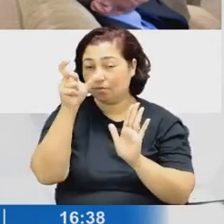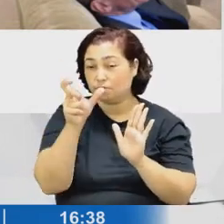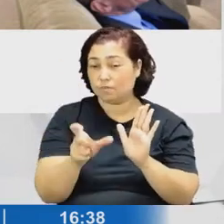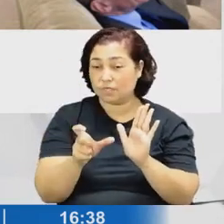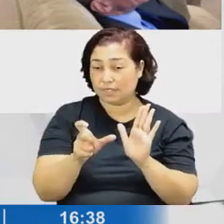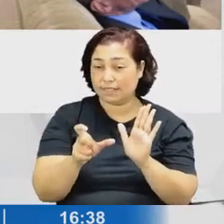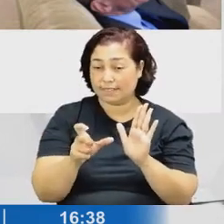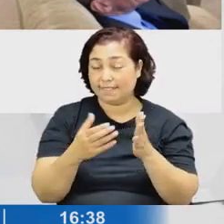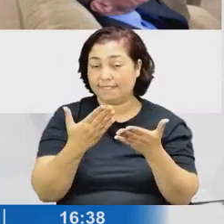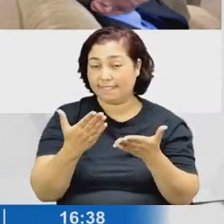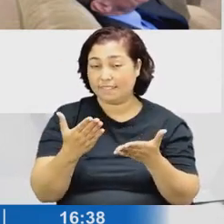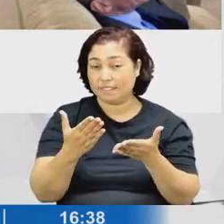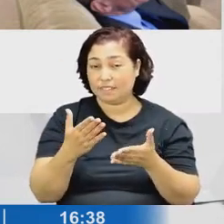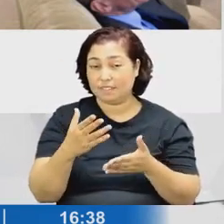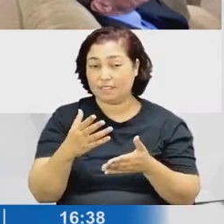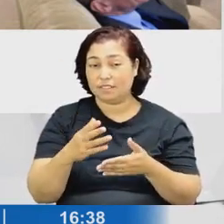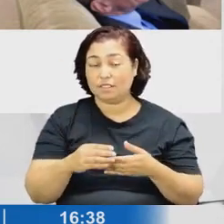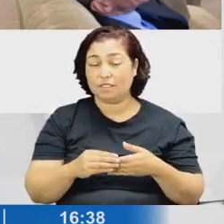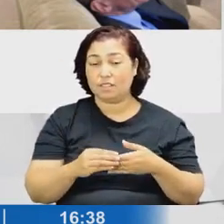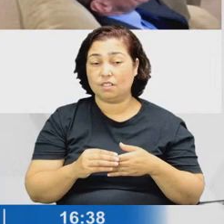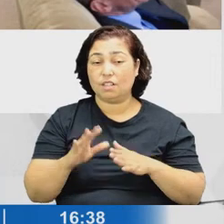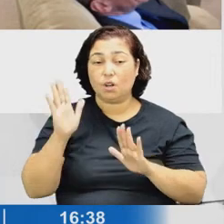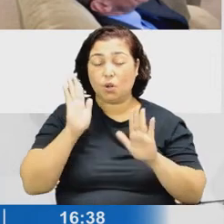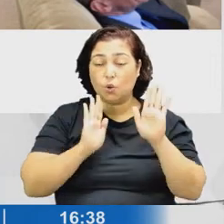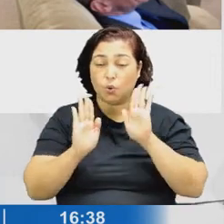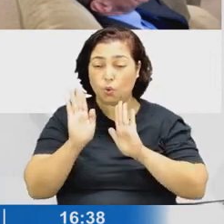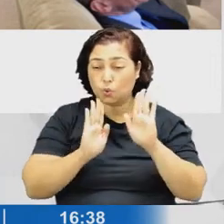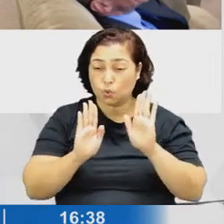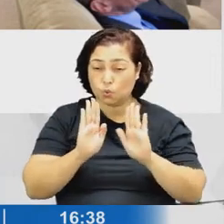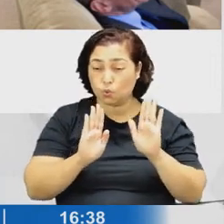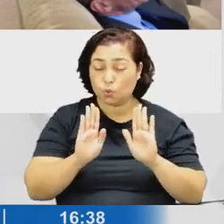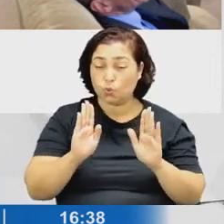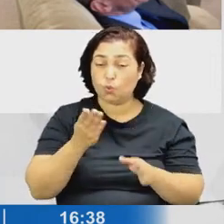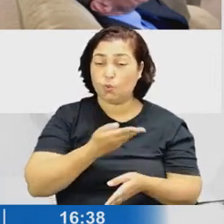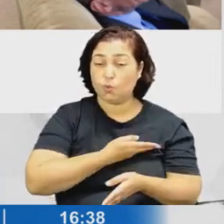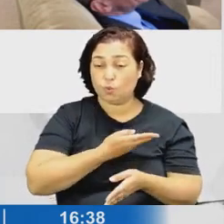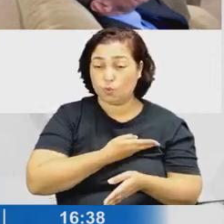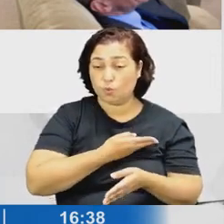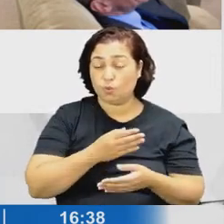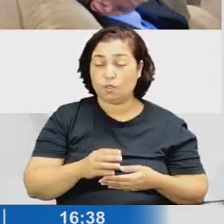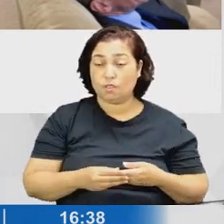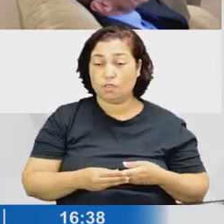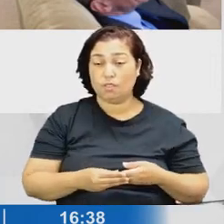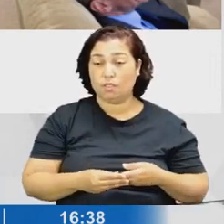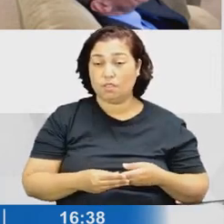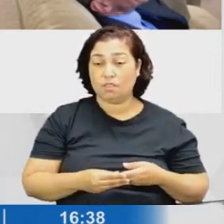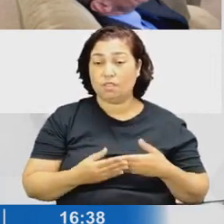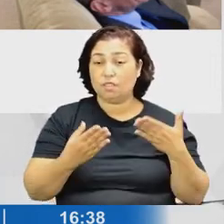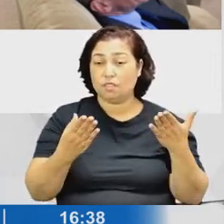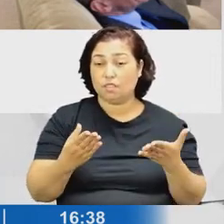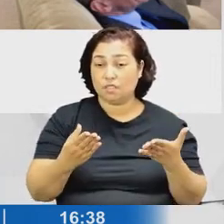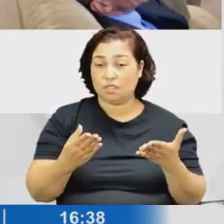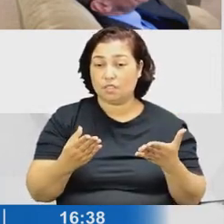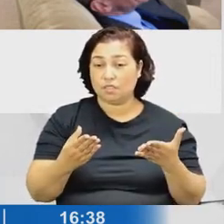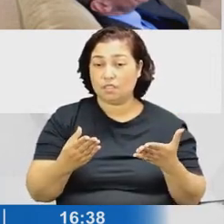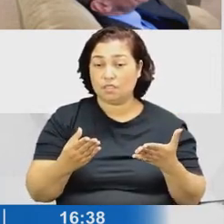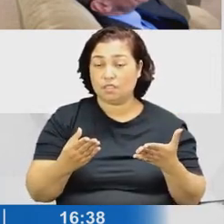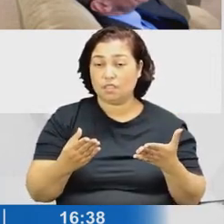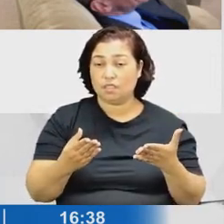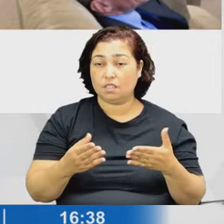de que o seu parlamentar ele é cuidadoso com os seus colegas né que ele é obviamente isso